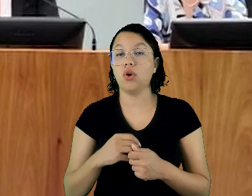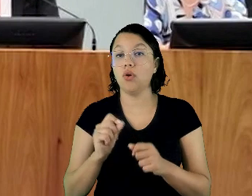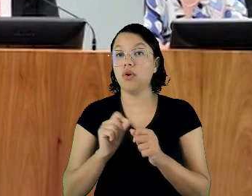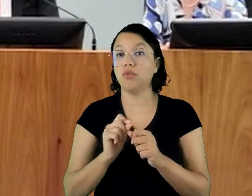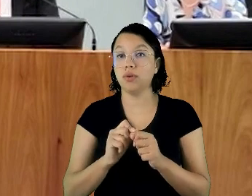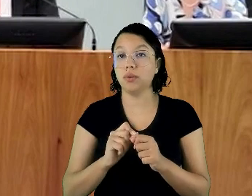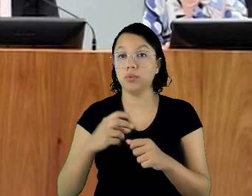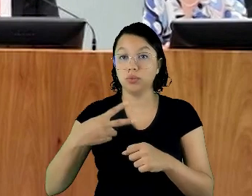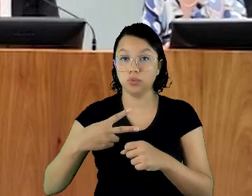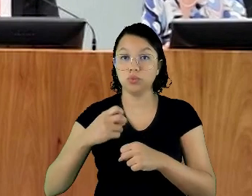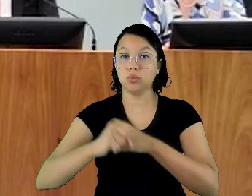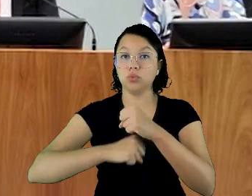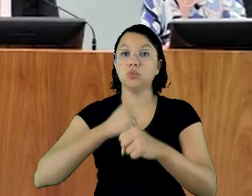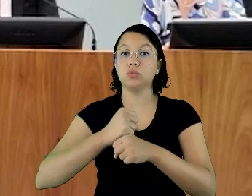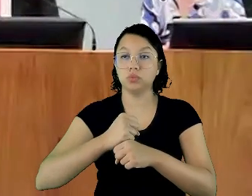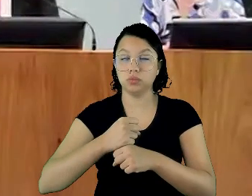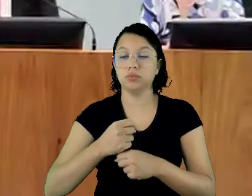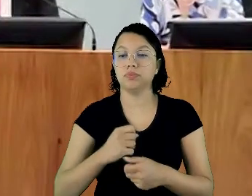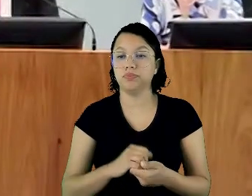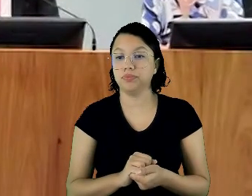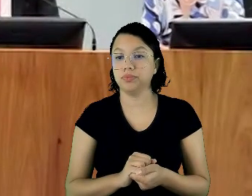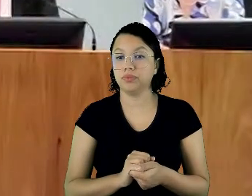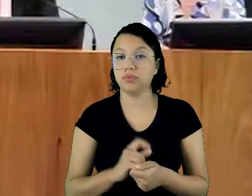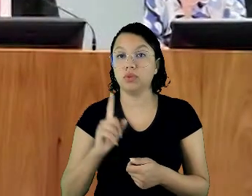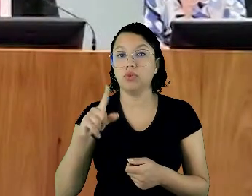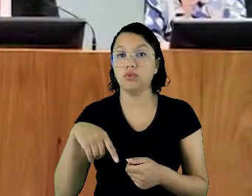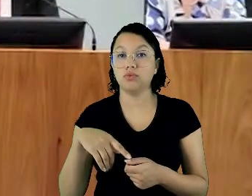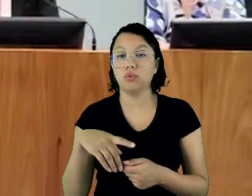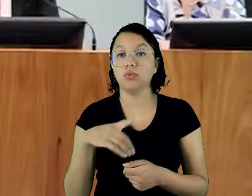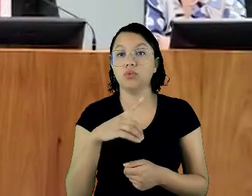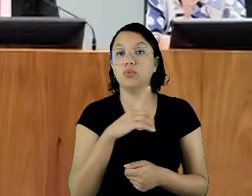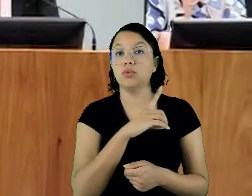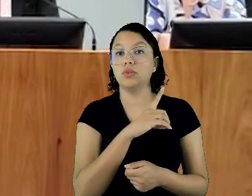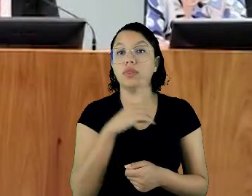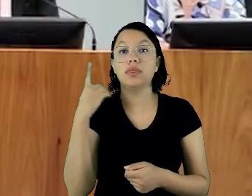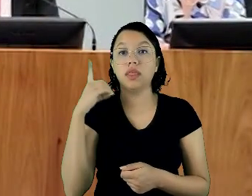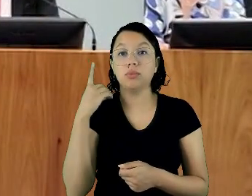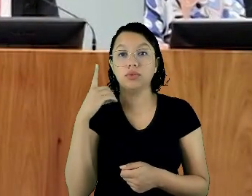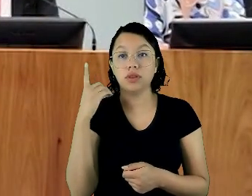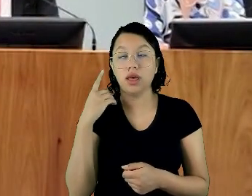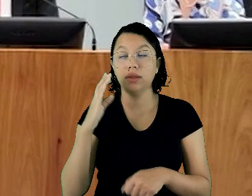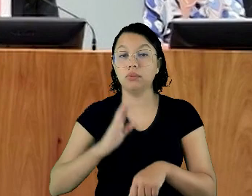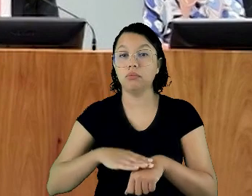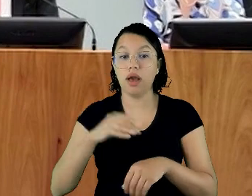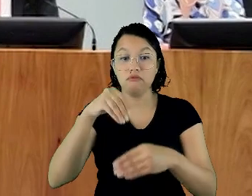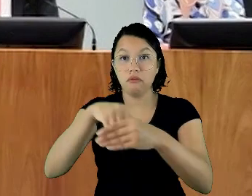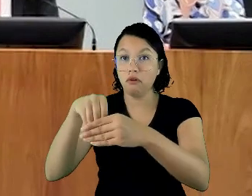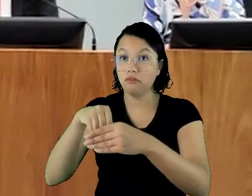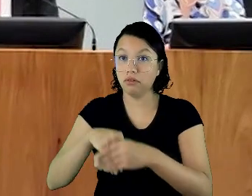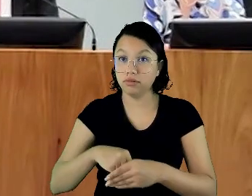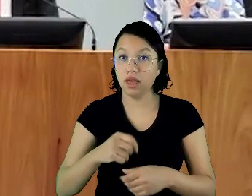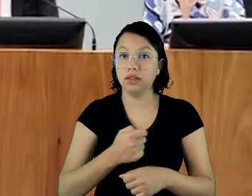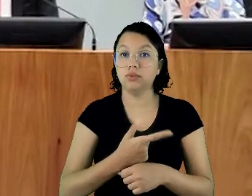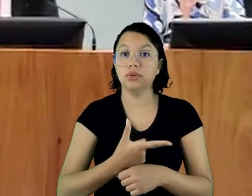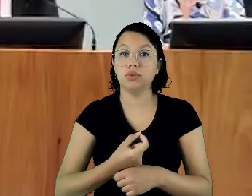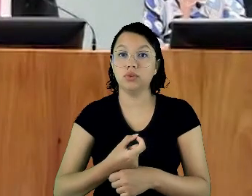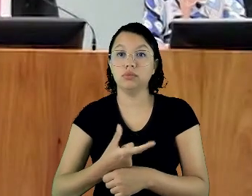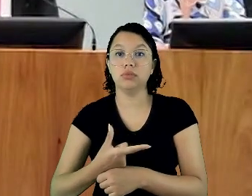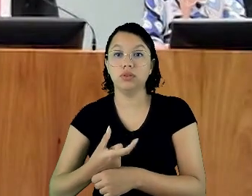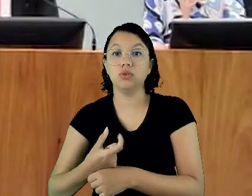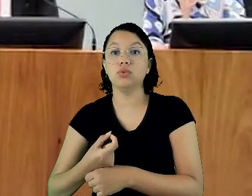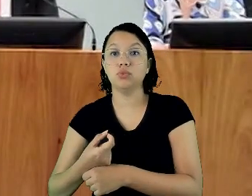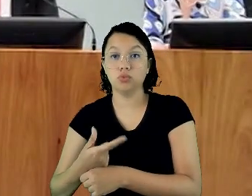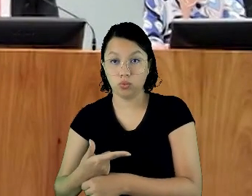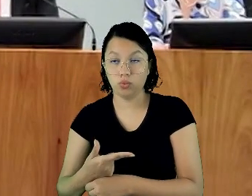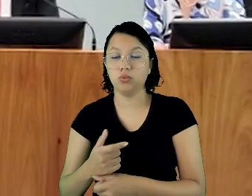o deputado estadual mais bem votado em 2002. Em 2004, foi eleito prefeito de Campo Grande e